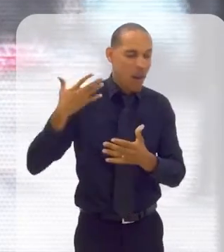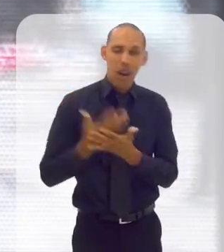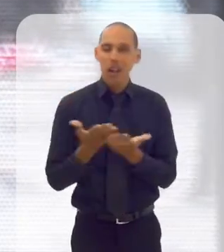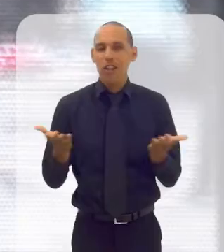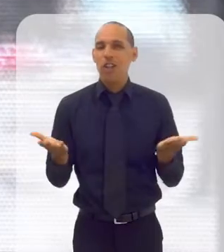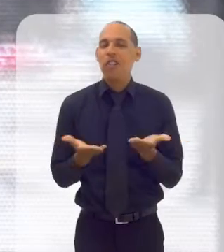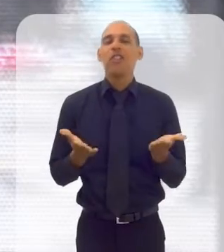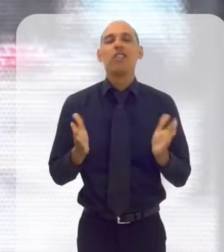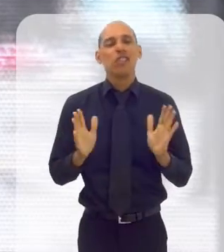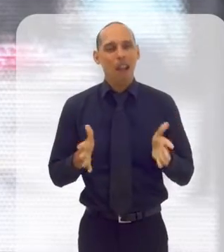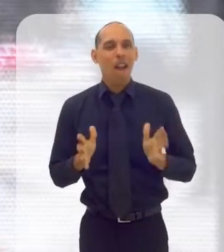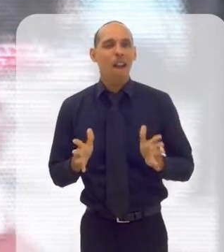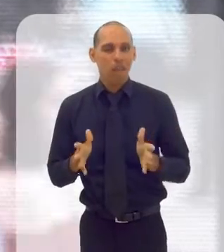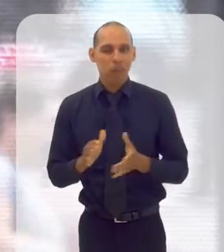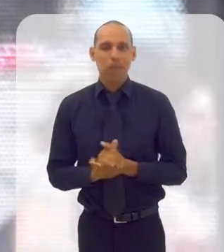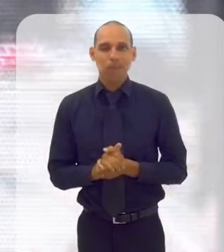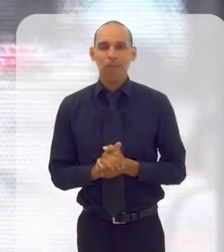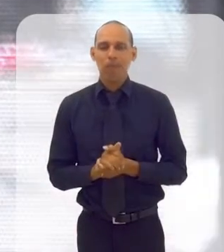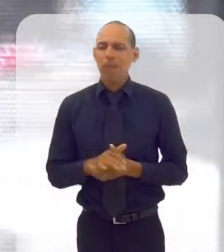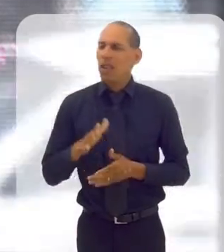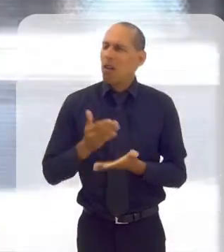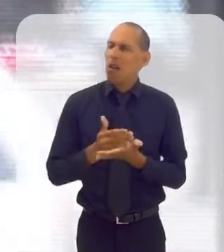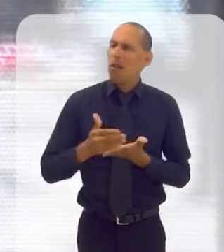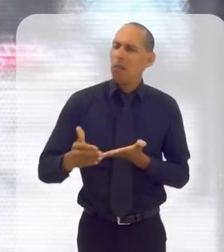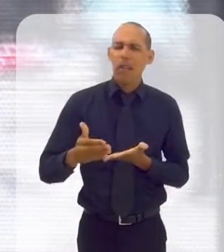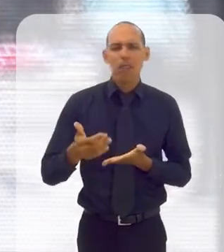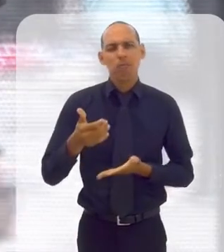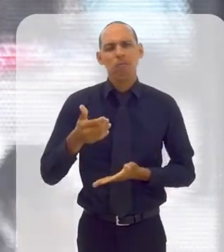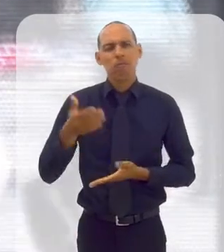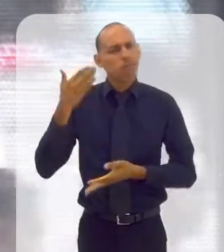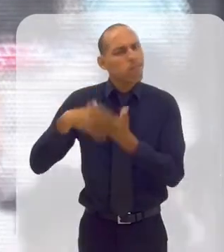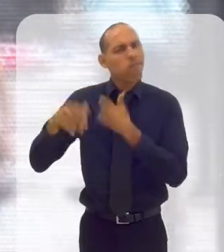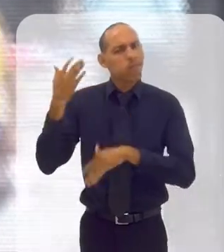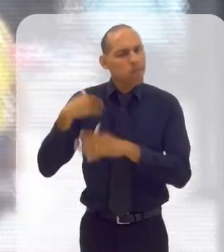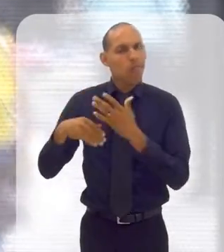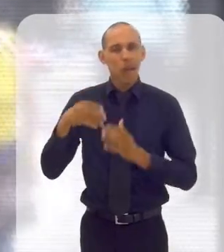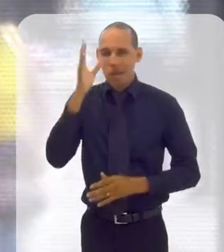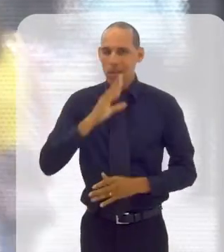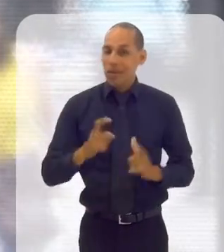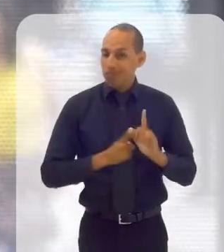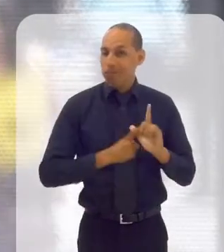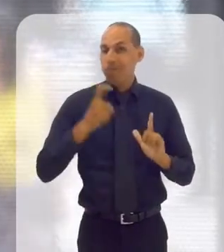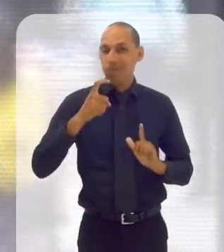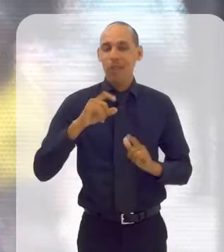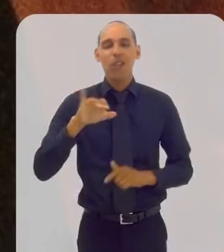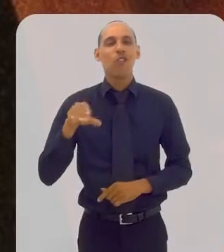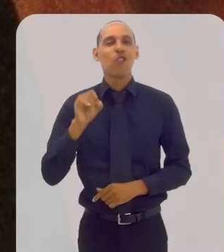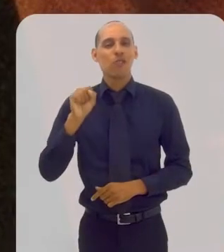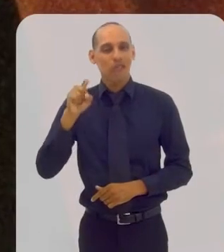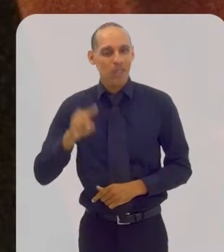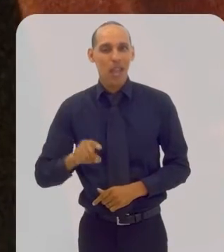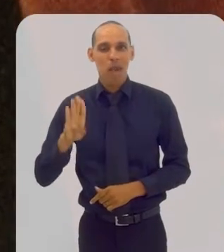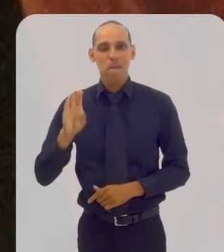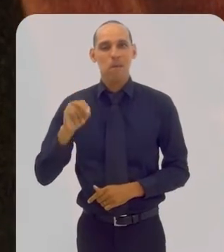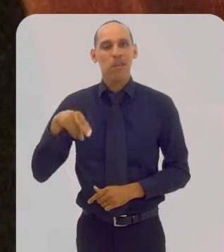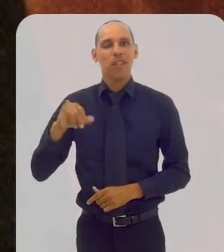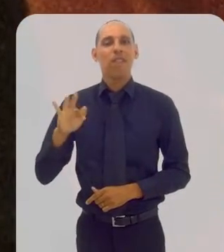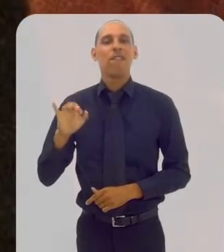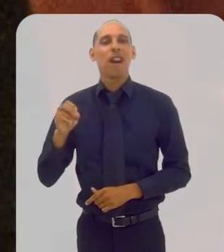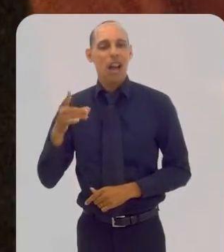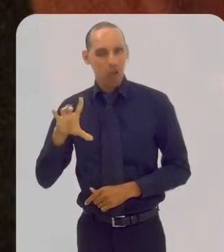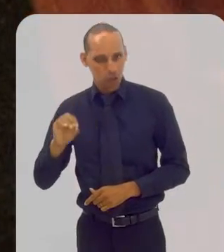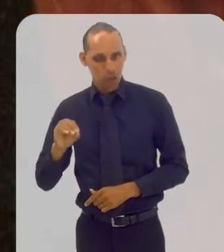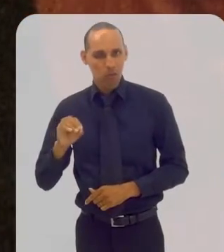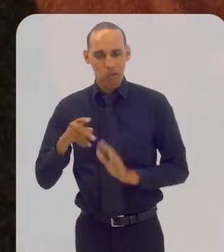tempo, que inclusive essa crise ela foi instaurada, a gente pode dizer, talvez lá na independência do Brasil. José Bonifácio já tinha